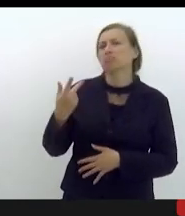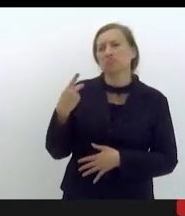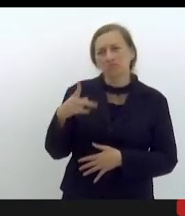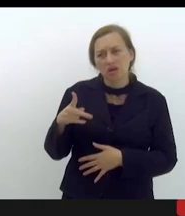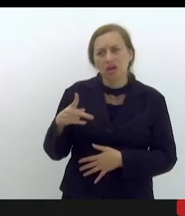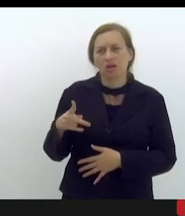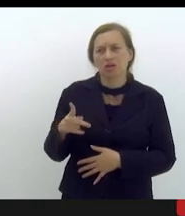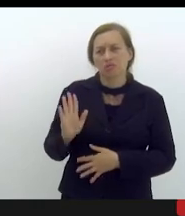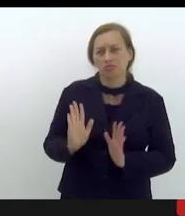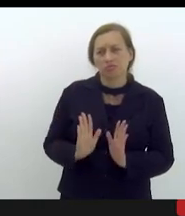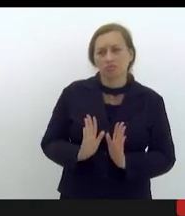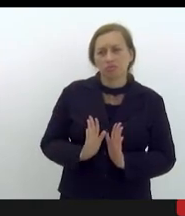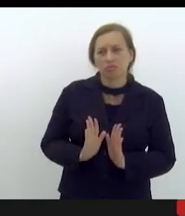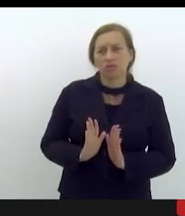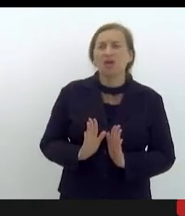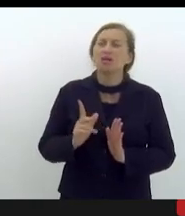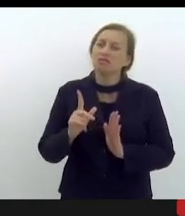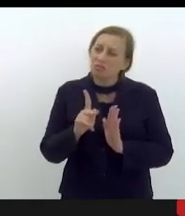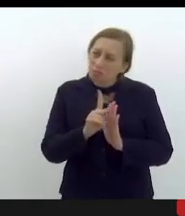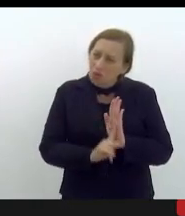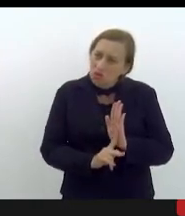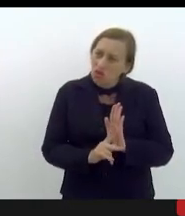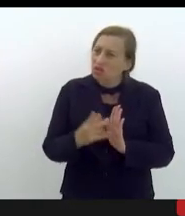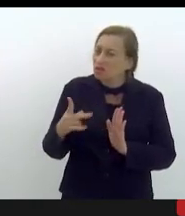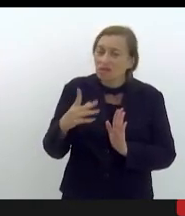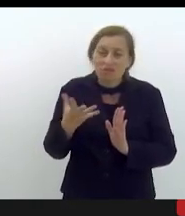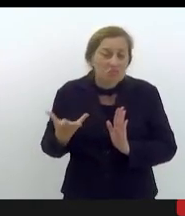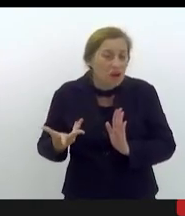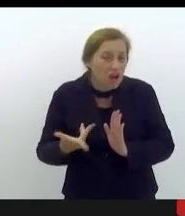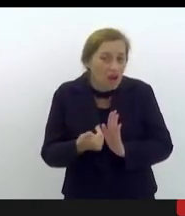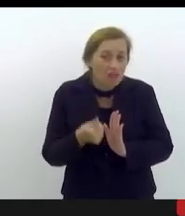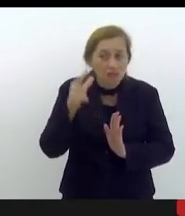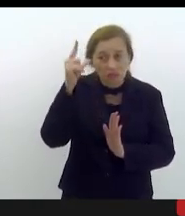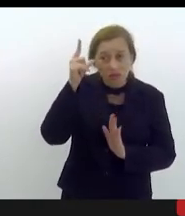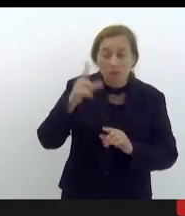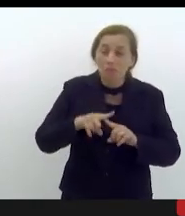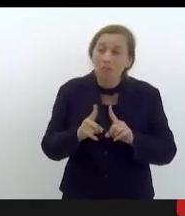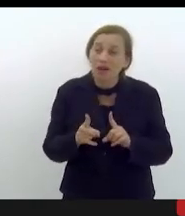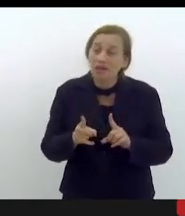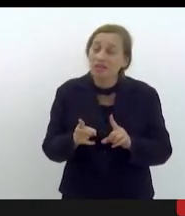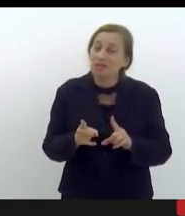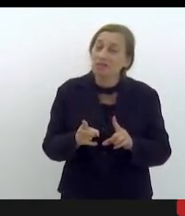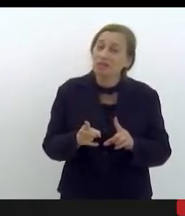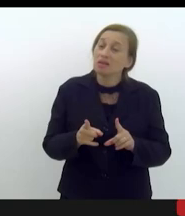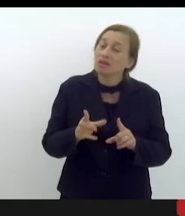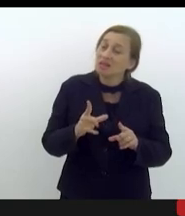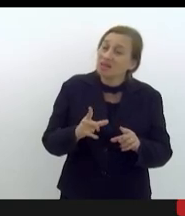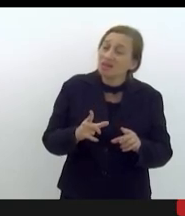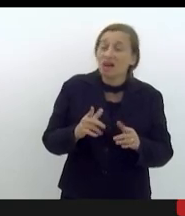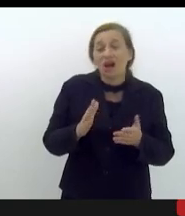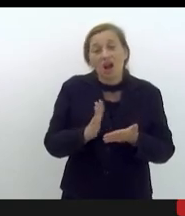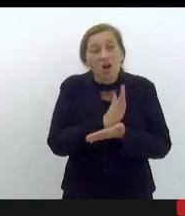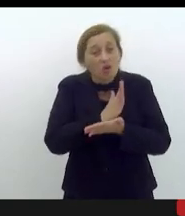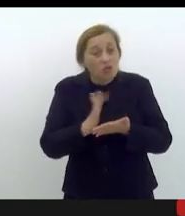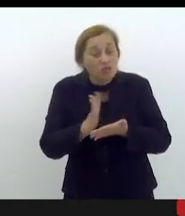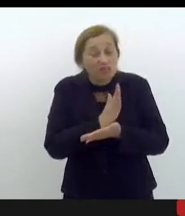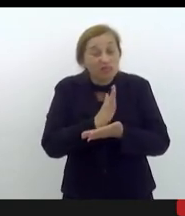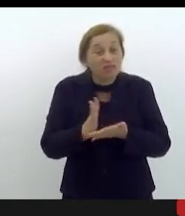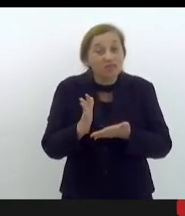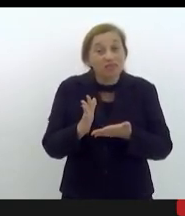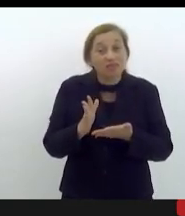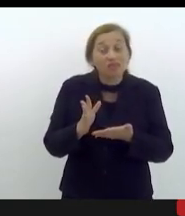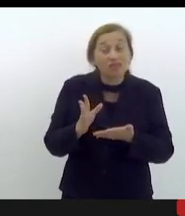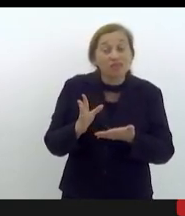eu tenho projetos da Lucy que são maravilhosos Mas alguma hora ou outra ela escorrega na